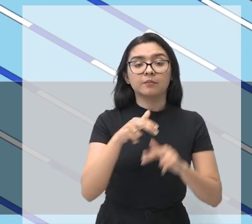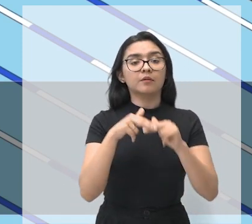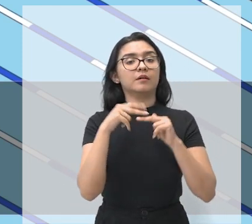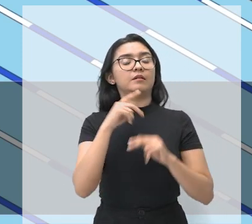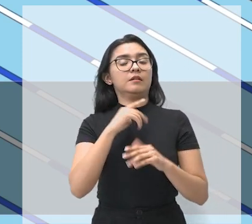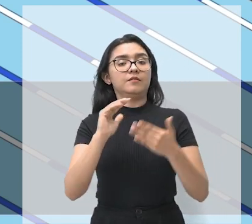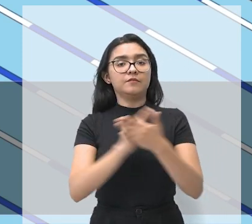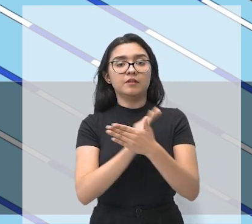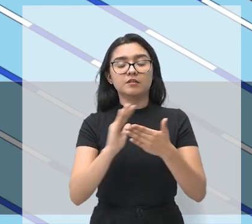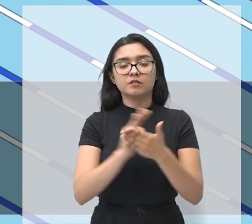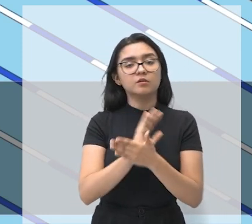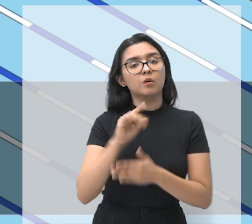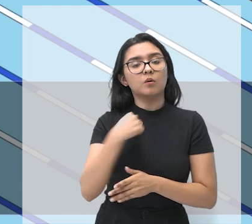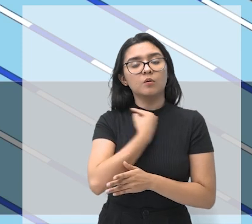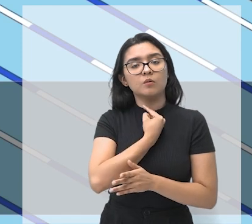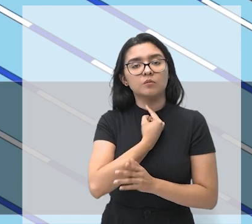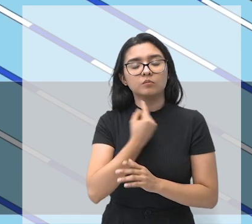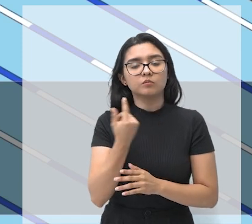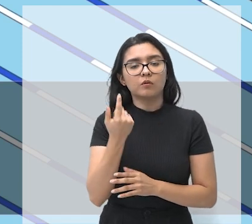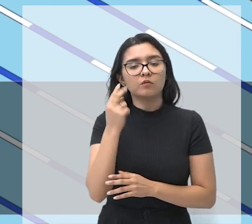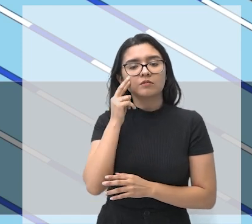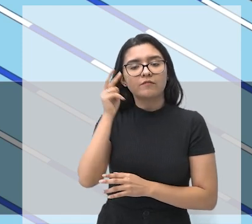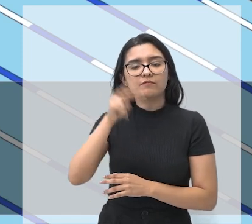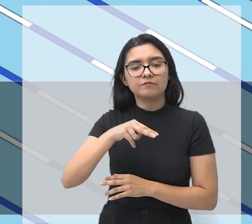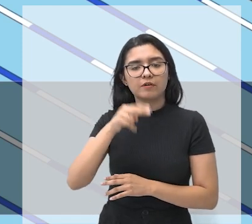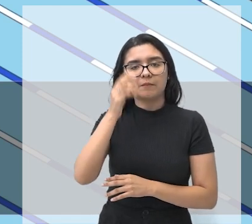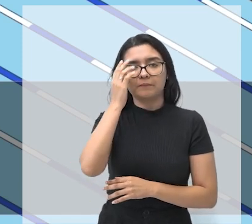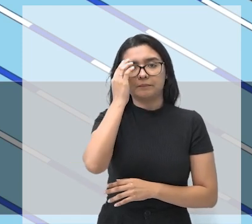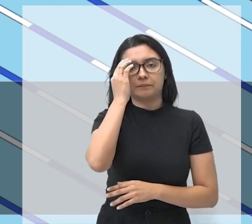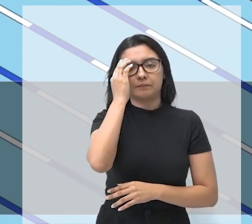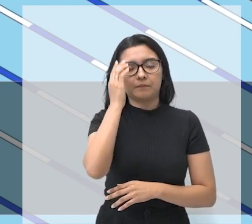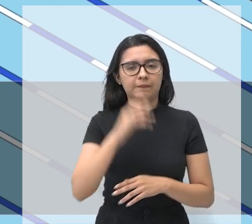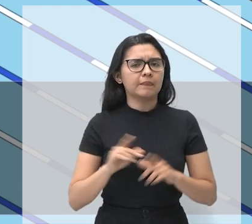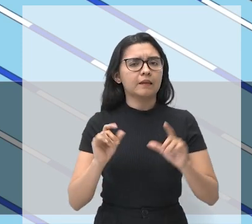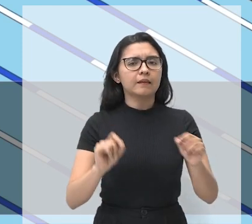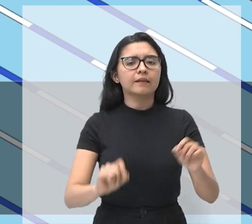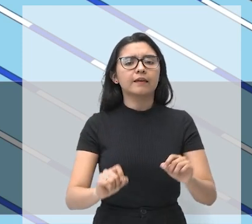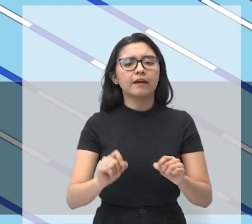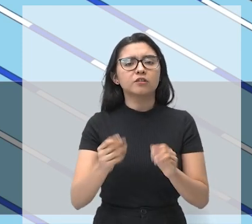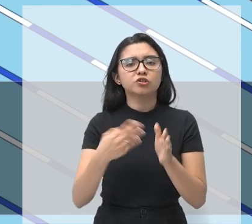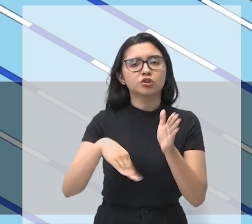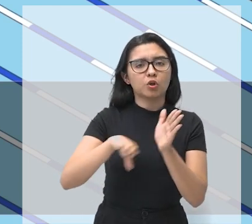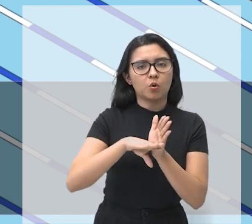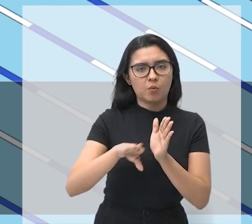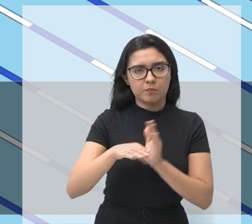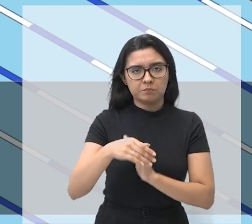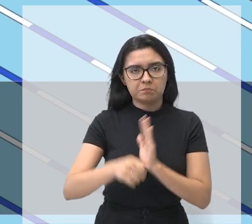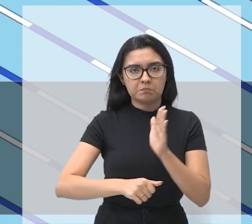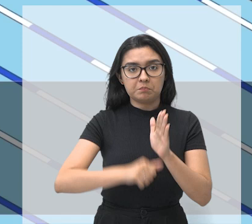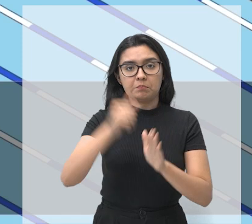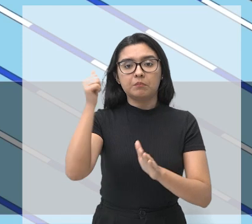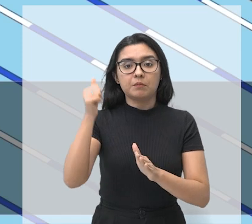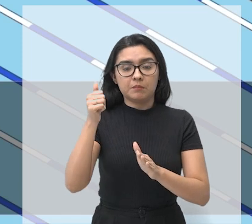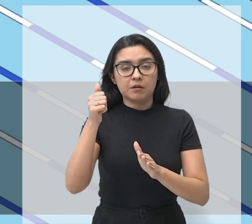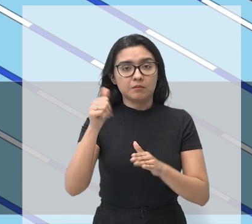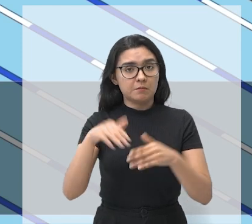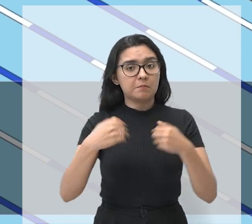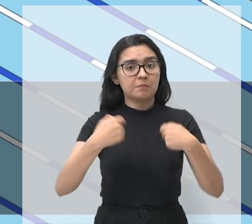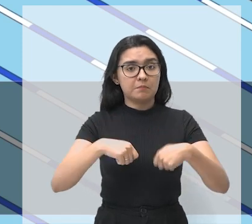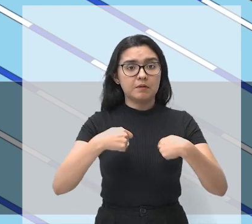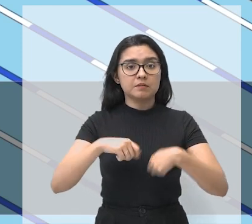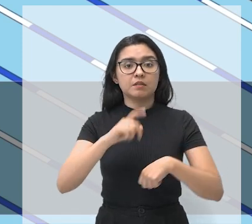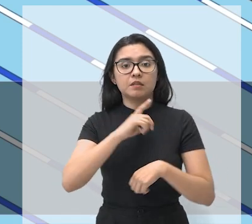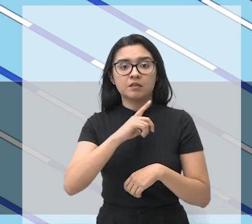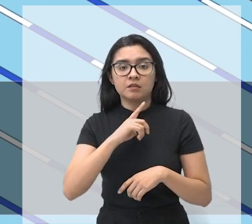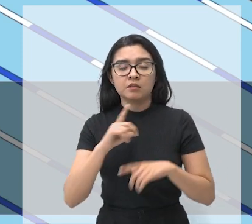às vezes não dá para a gente visualizar assim quem chegou primeiro, porque é tão aproximado que é